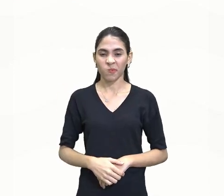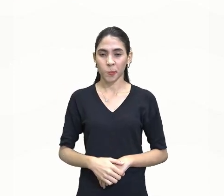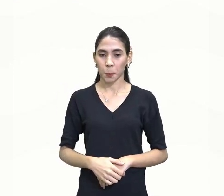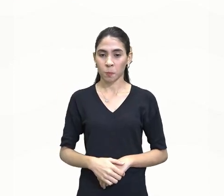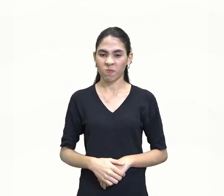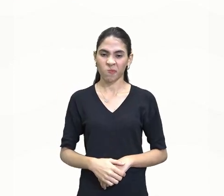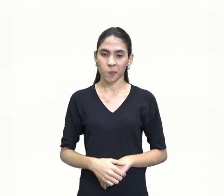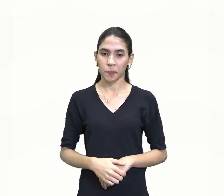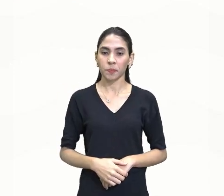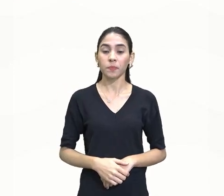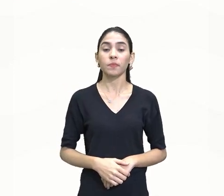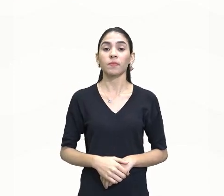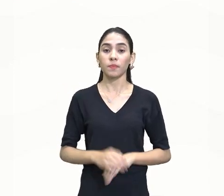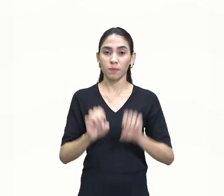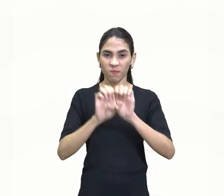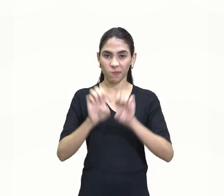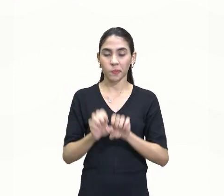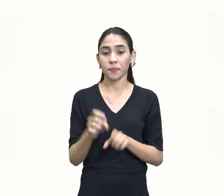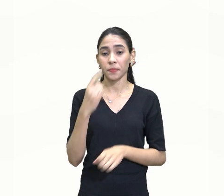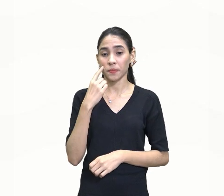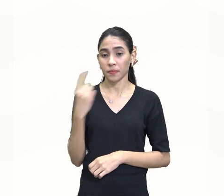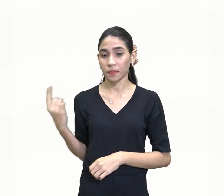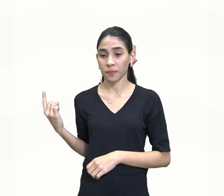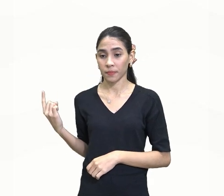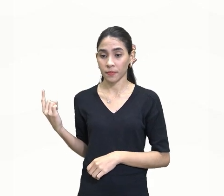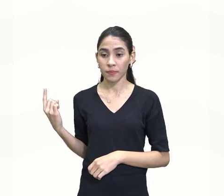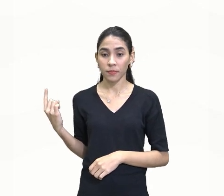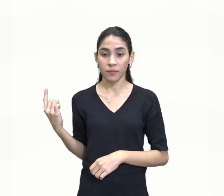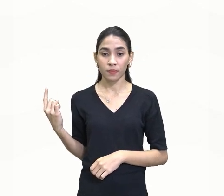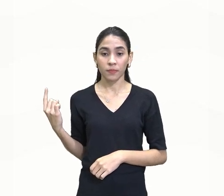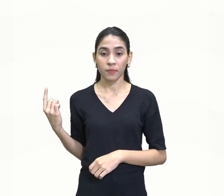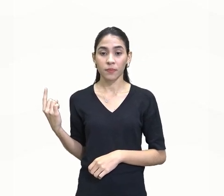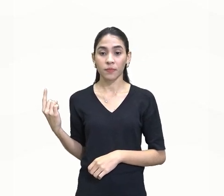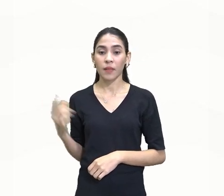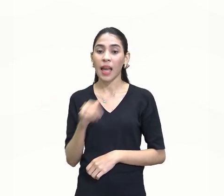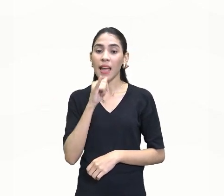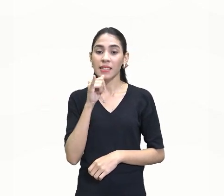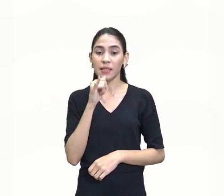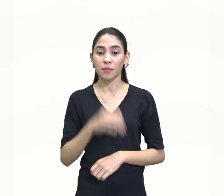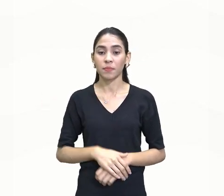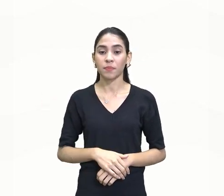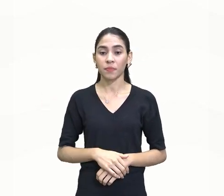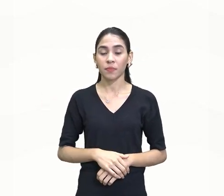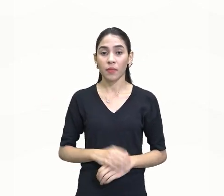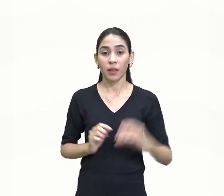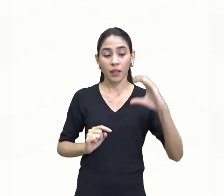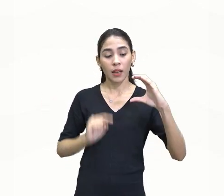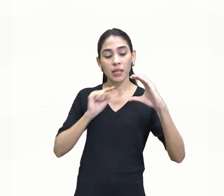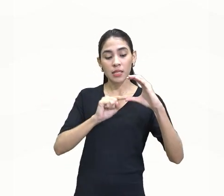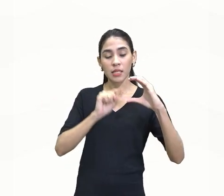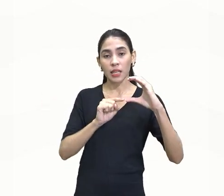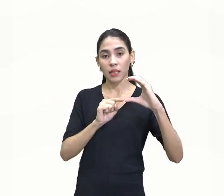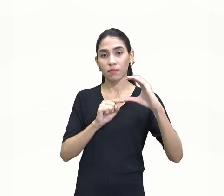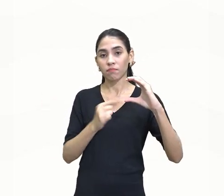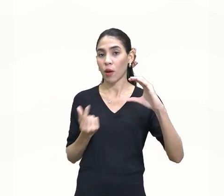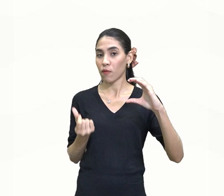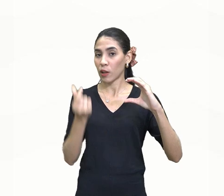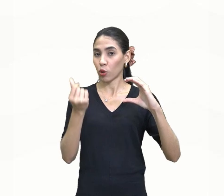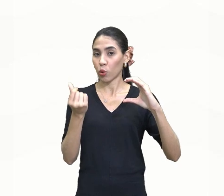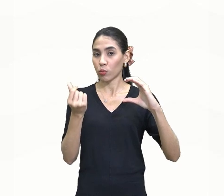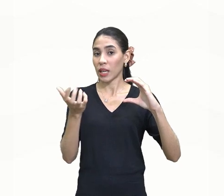A expressão é essa. Vamos colocar no lugar do C o valor que ele quer aplicar, R$